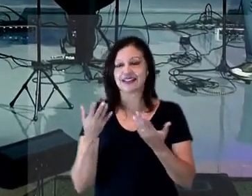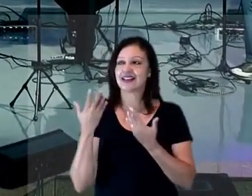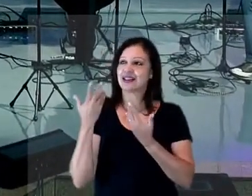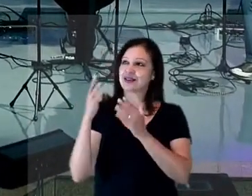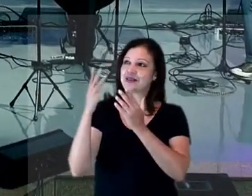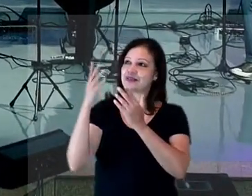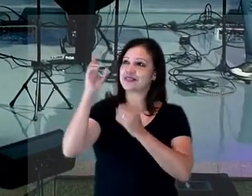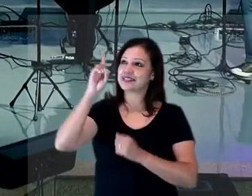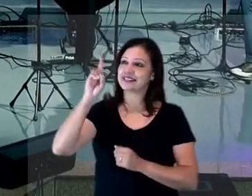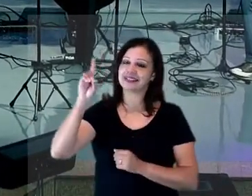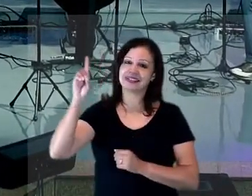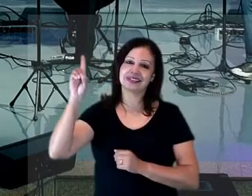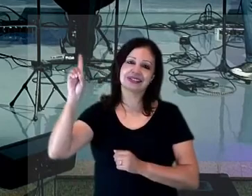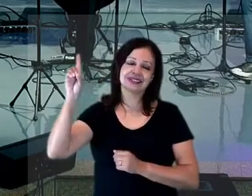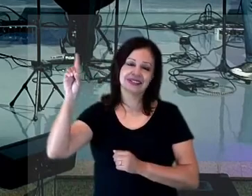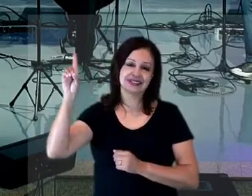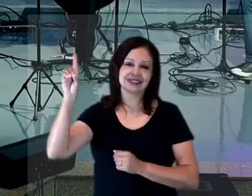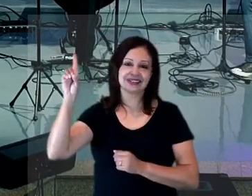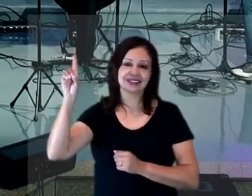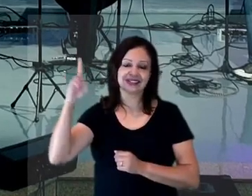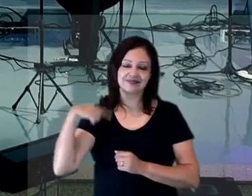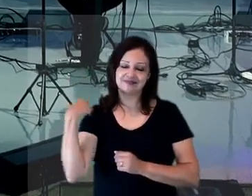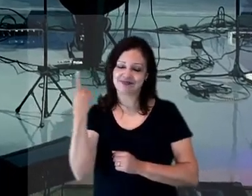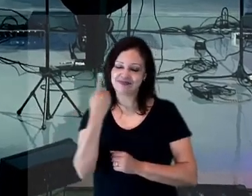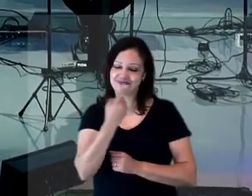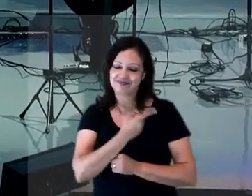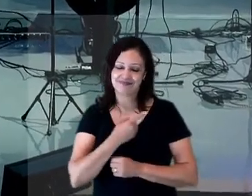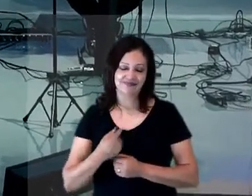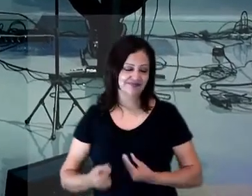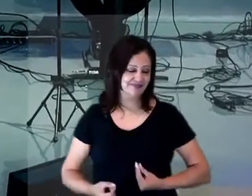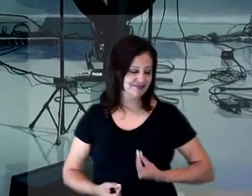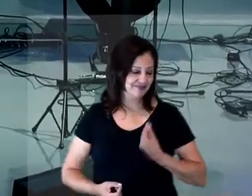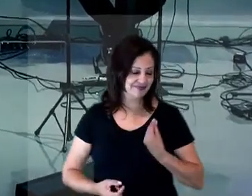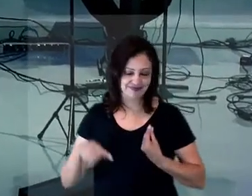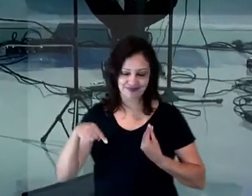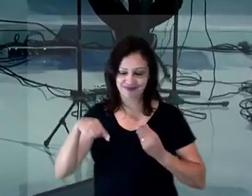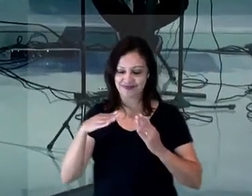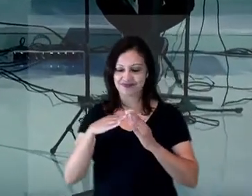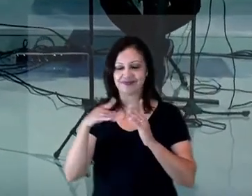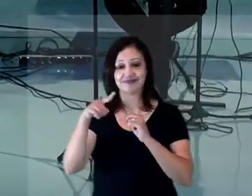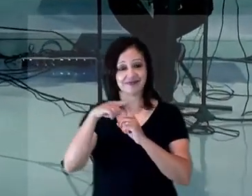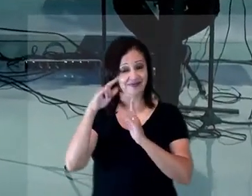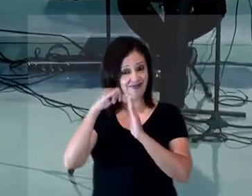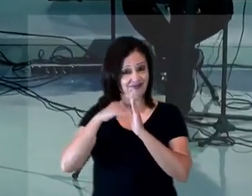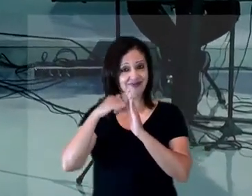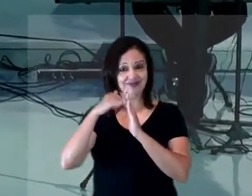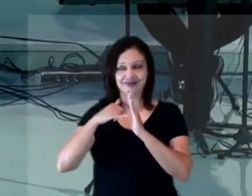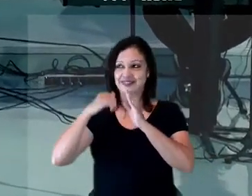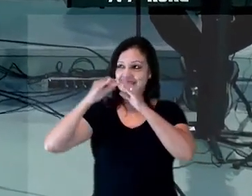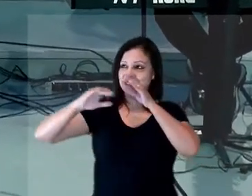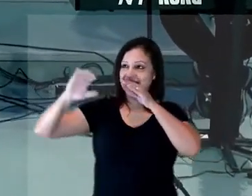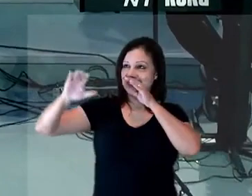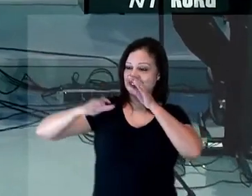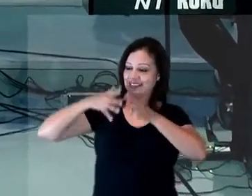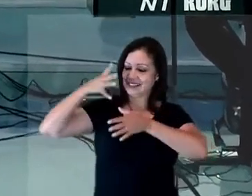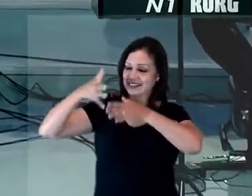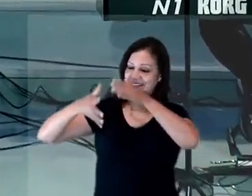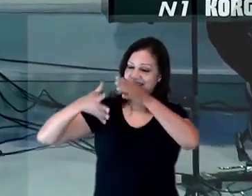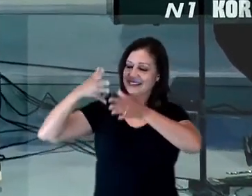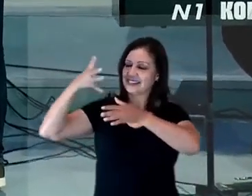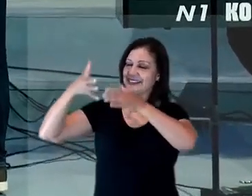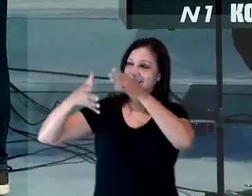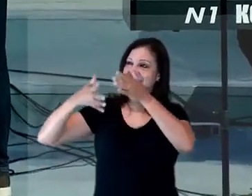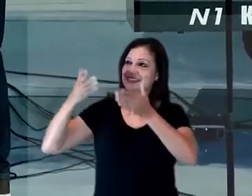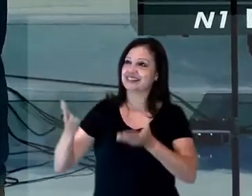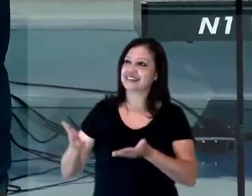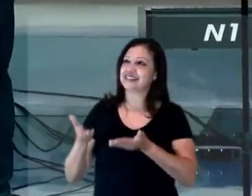Senhor, por estarmos na tua casa nesta noite, podemos entoar cânticos ao único que é